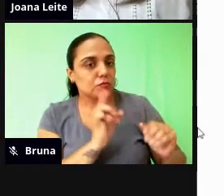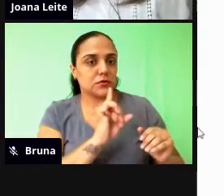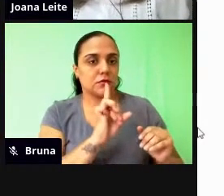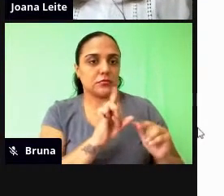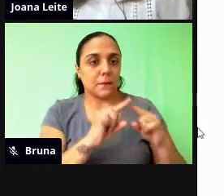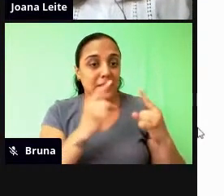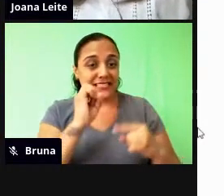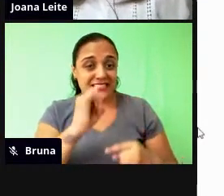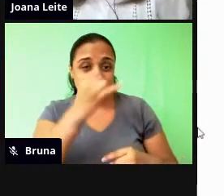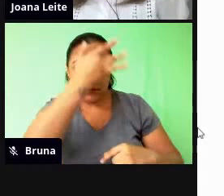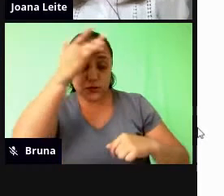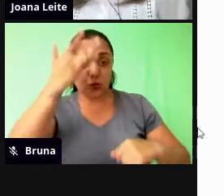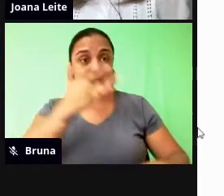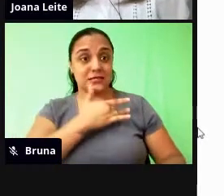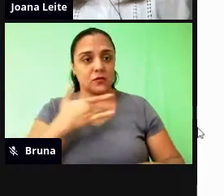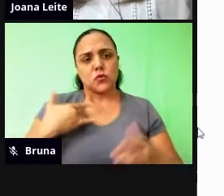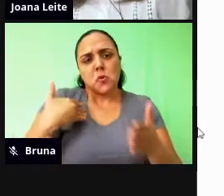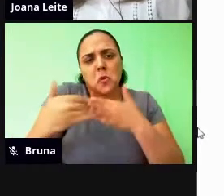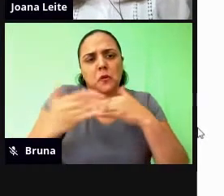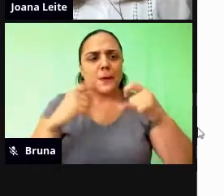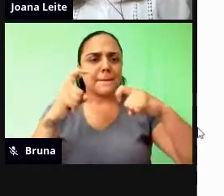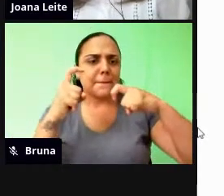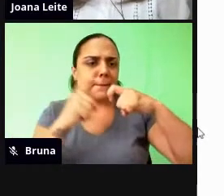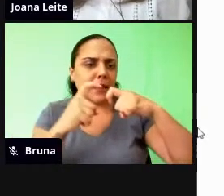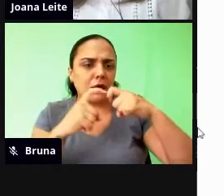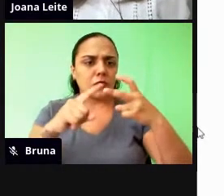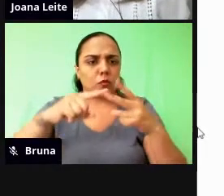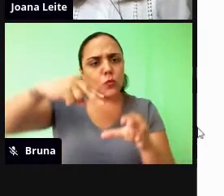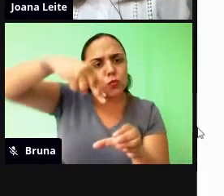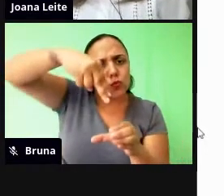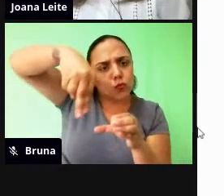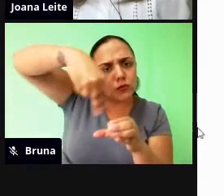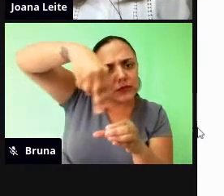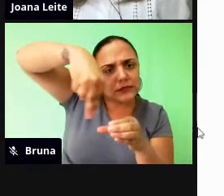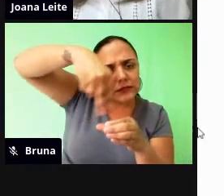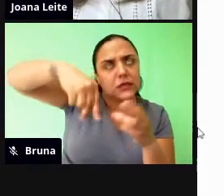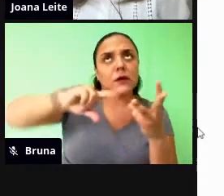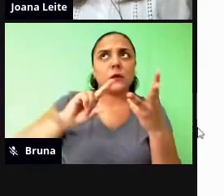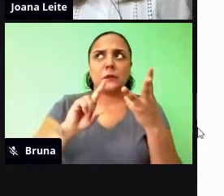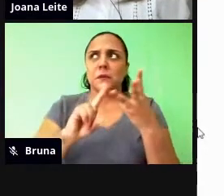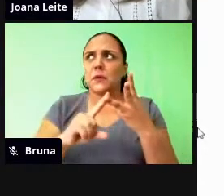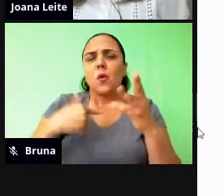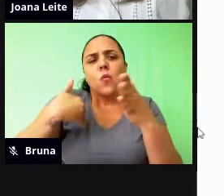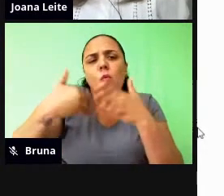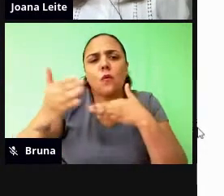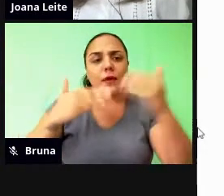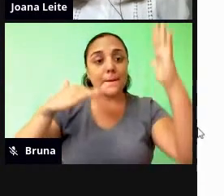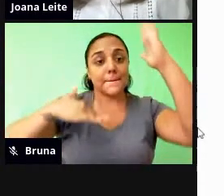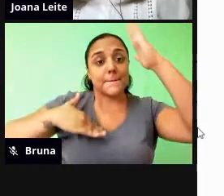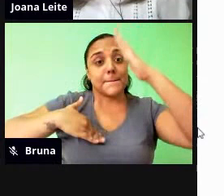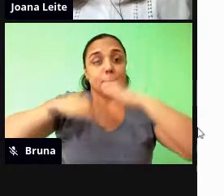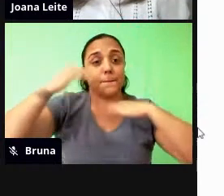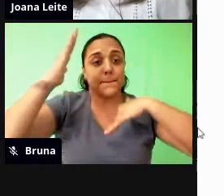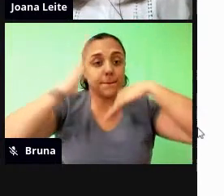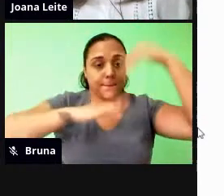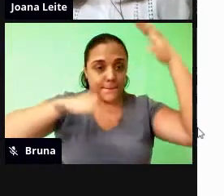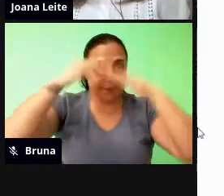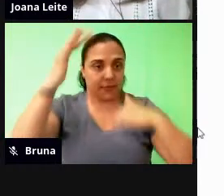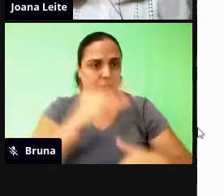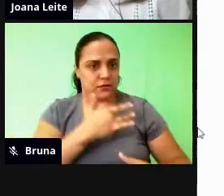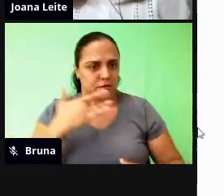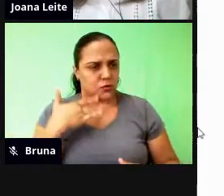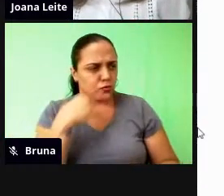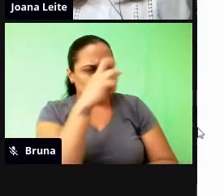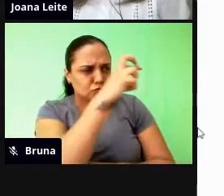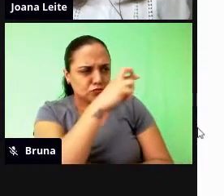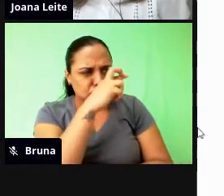que acompanham a criança, que atendam uma criança, saibam identificar quando esses sinais começam a aparecer,